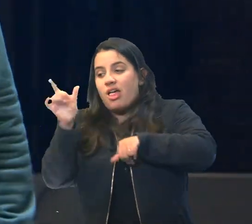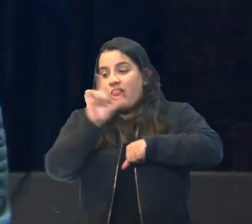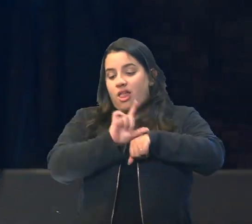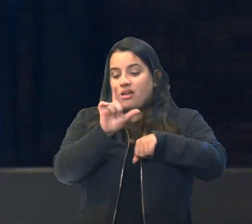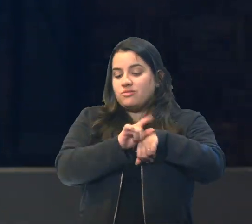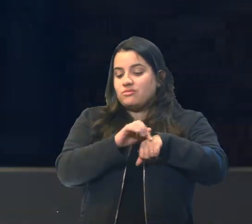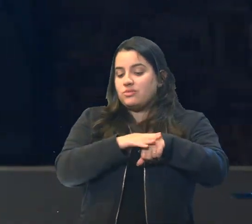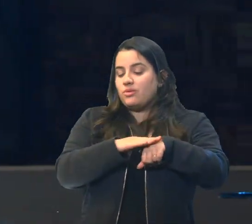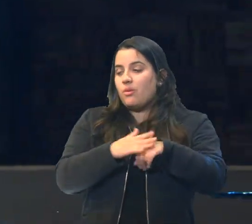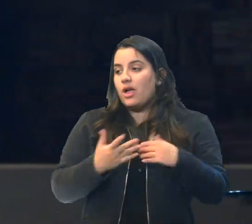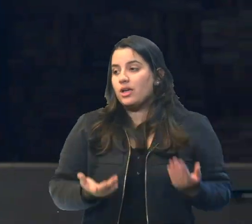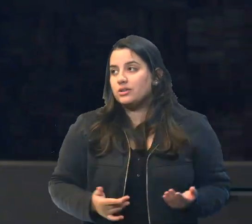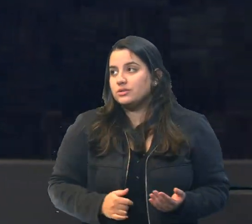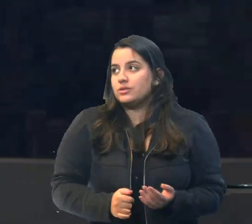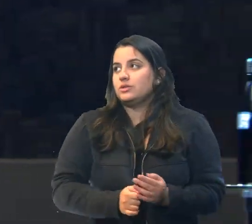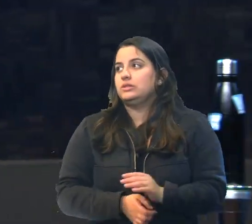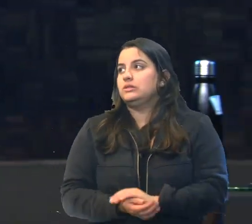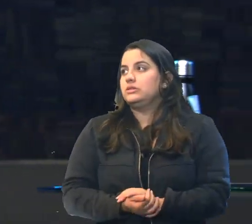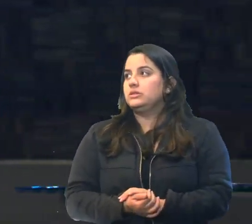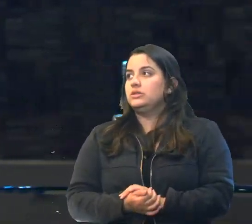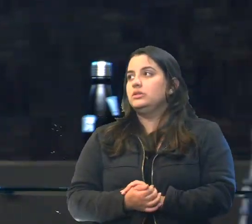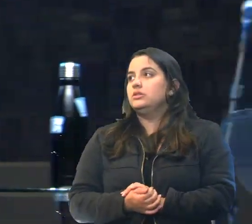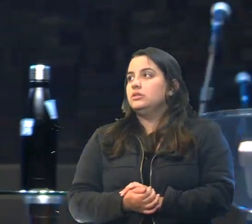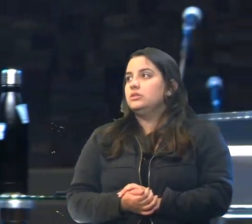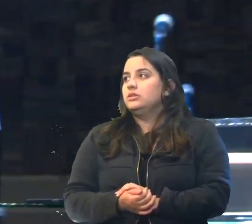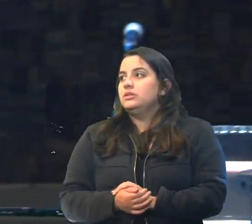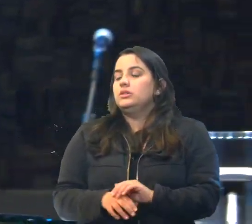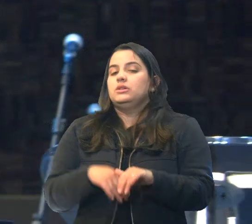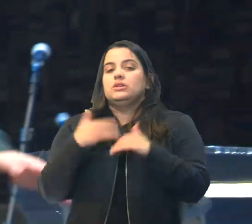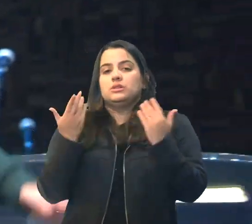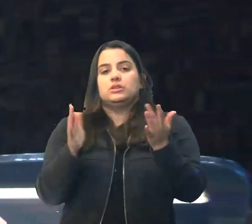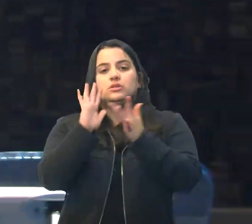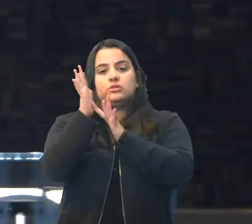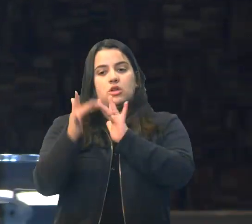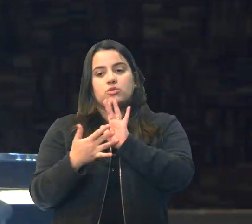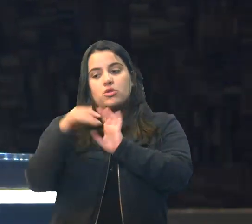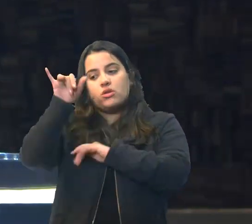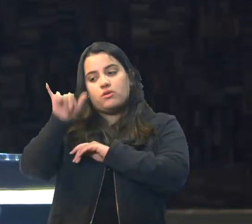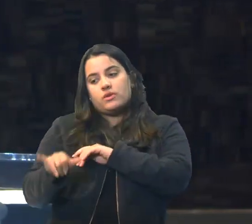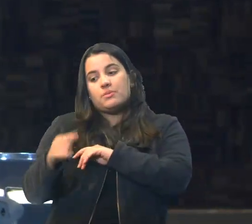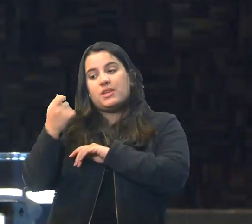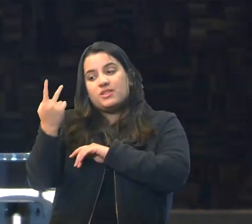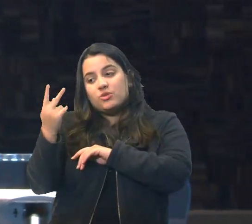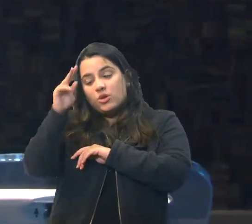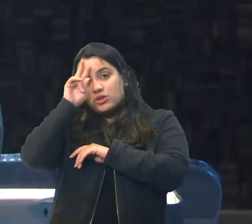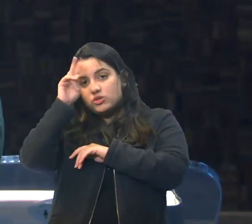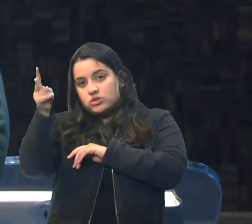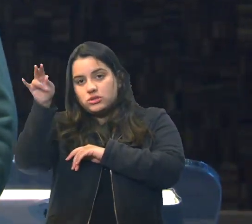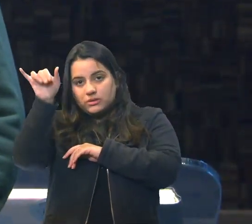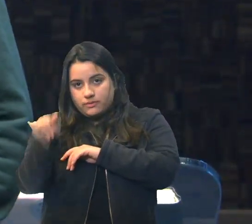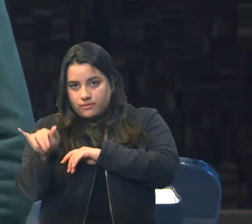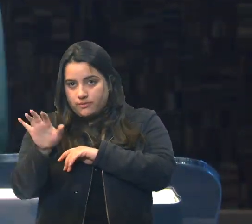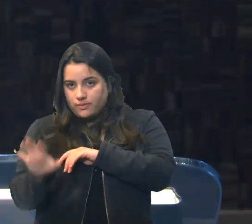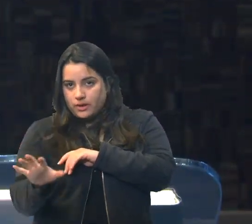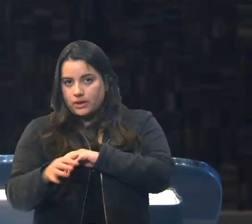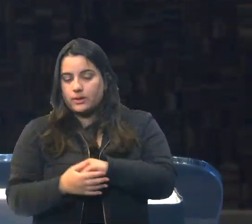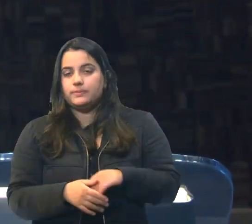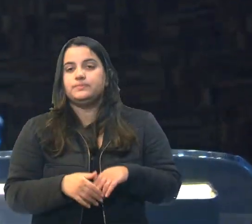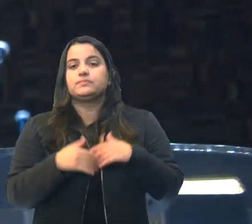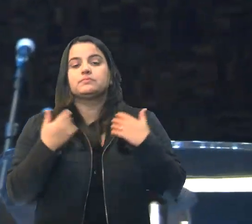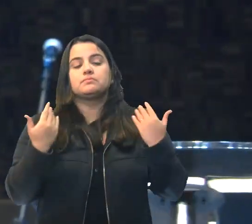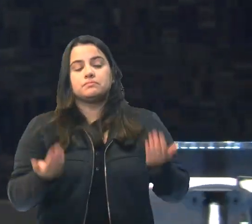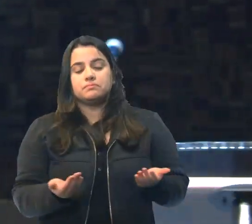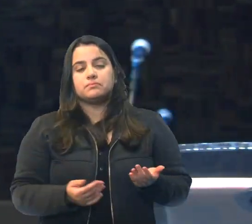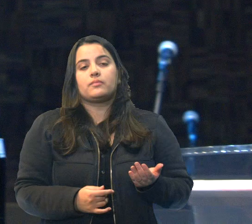adoecendo. Então Jesus decide ficar mais 2 dias no lugar onde ele está. E ele